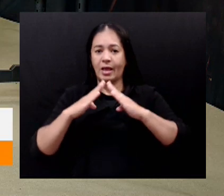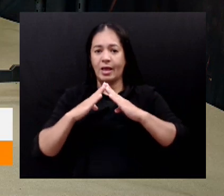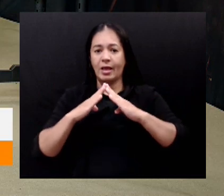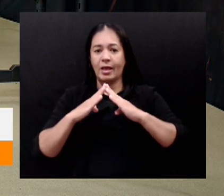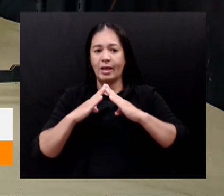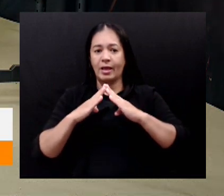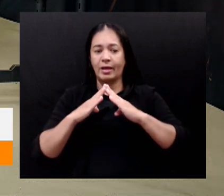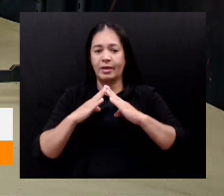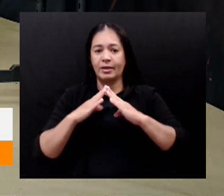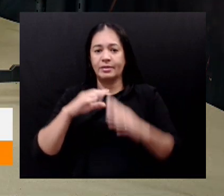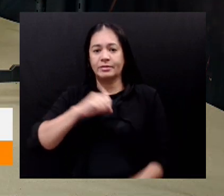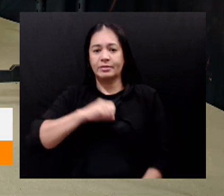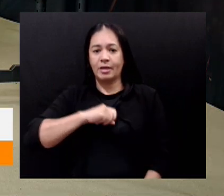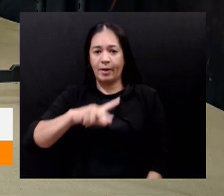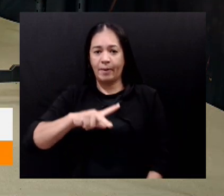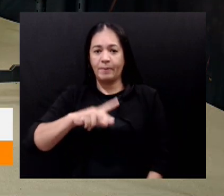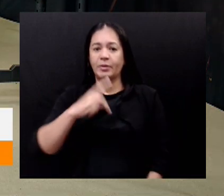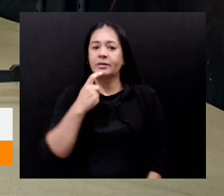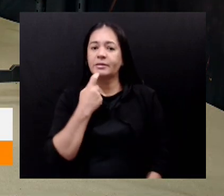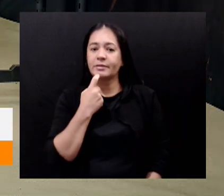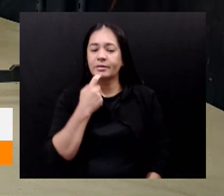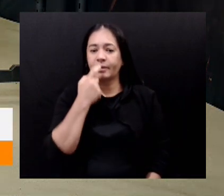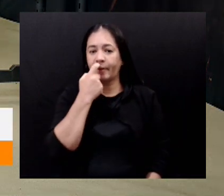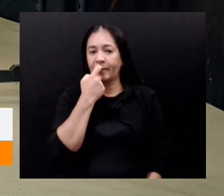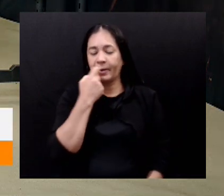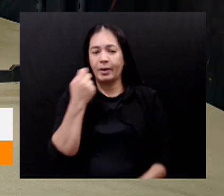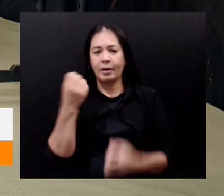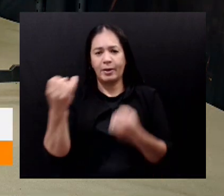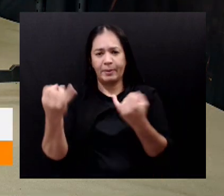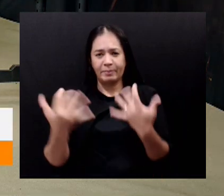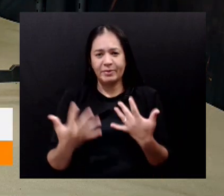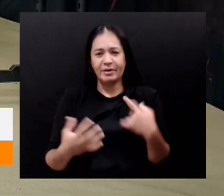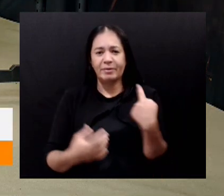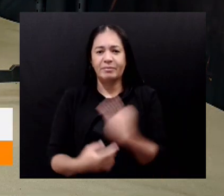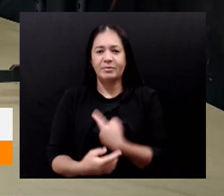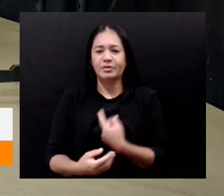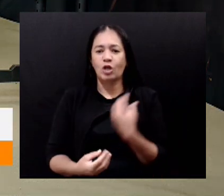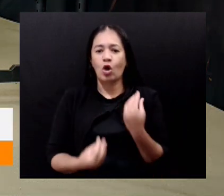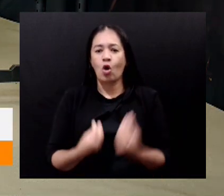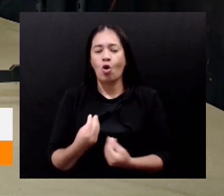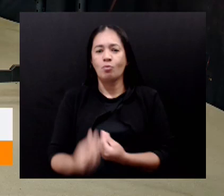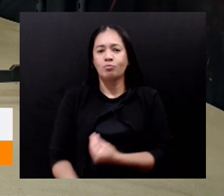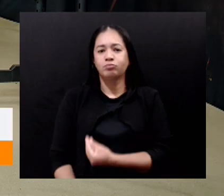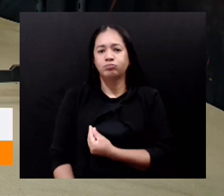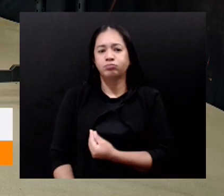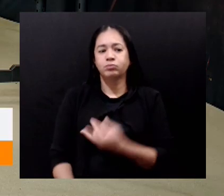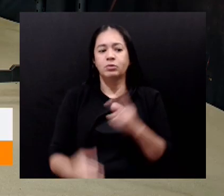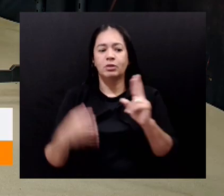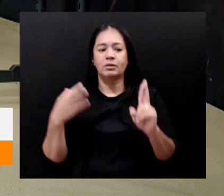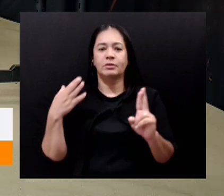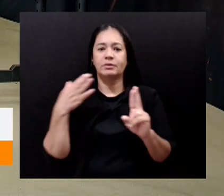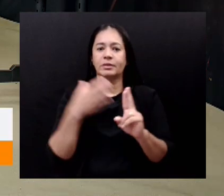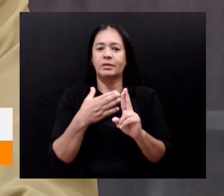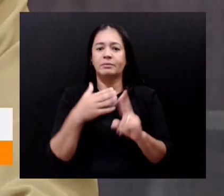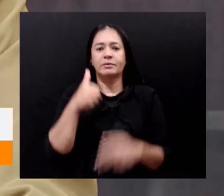aqui em Campinas. Conta pra gente um pouquinho dessa vivência, dessa representação feminina tão